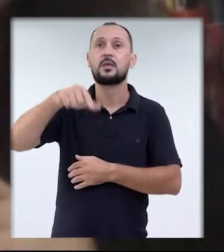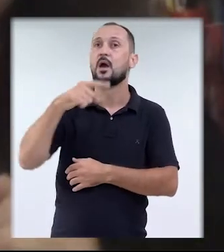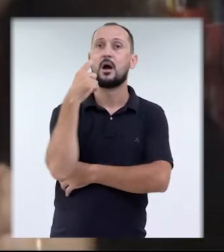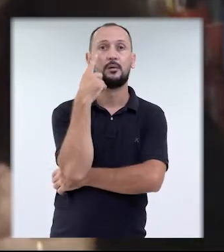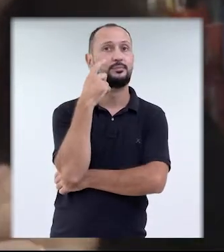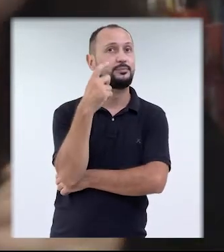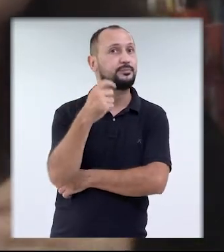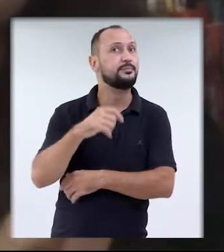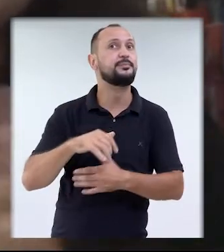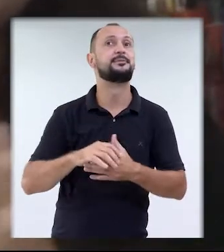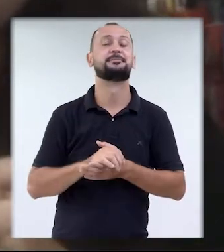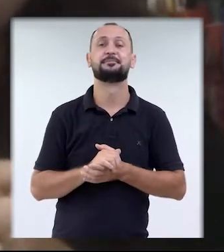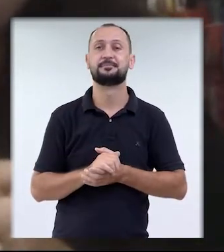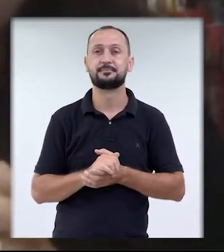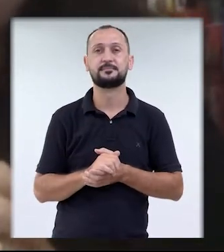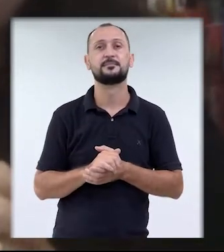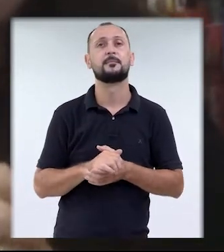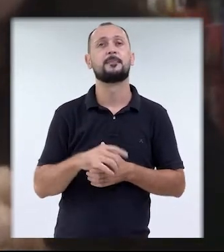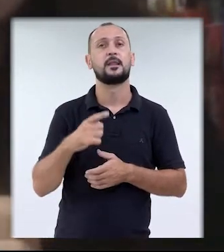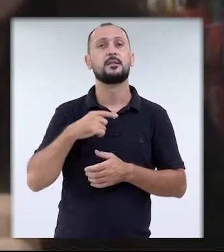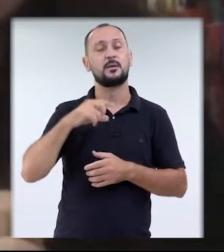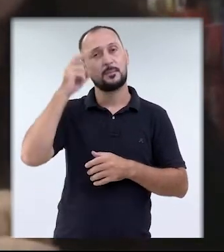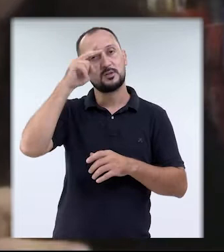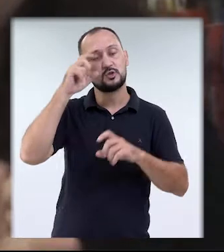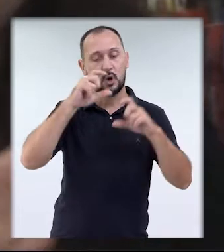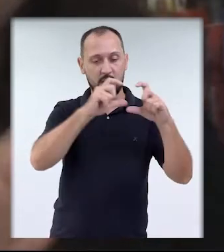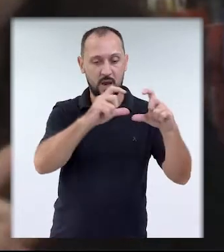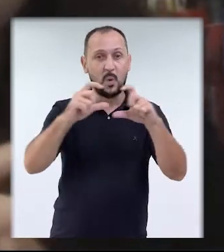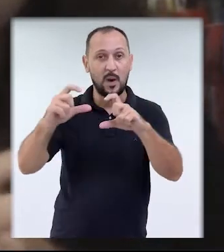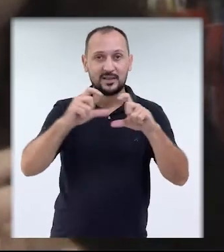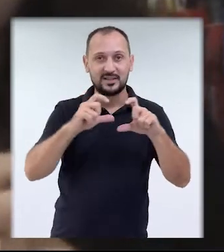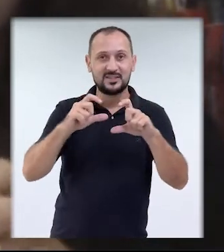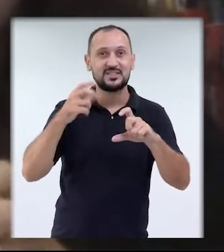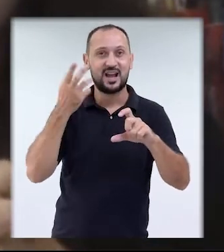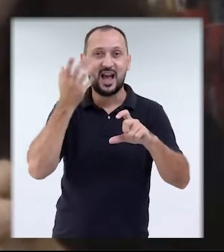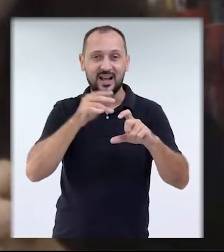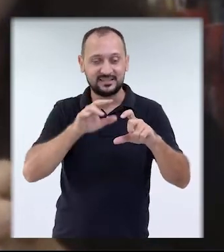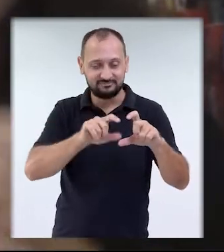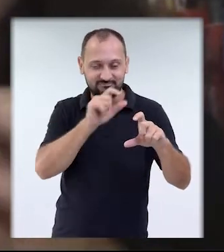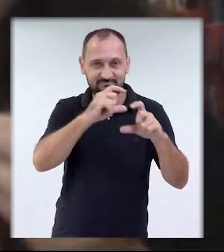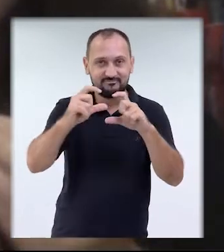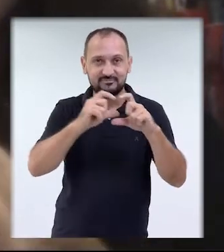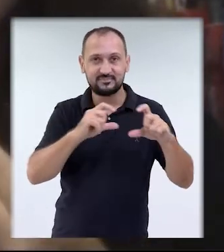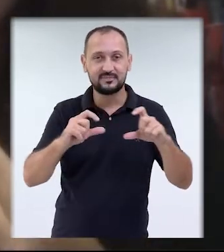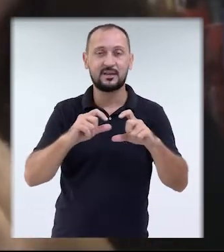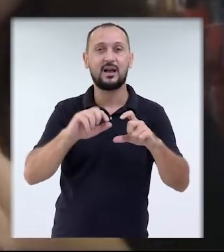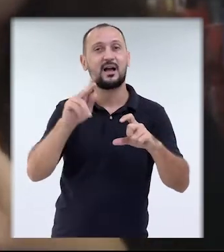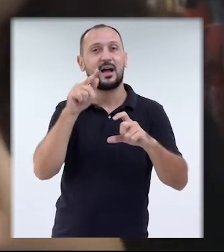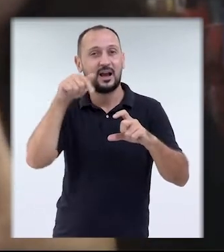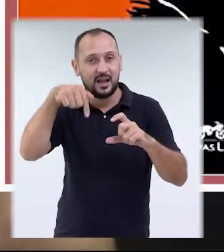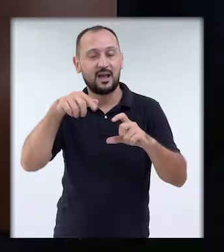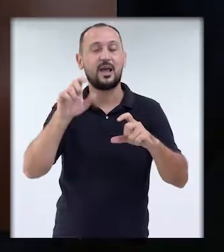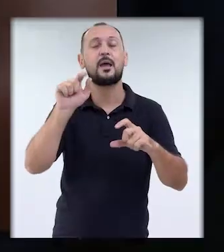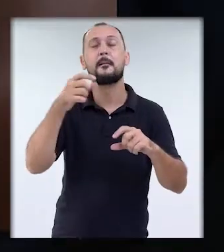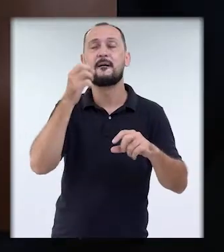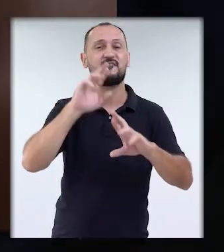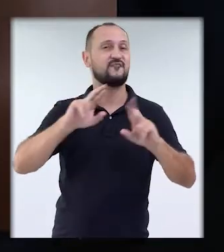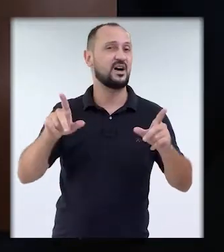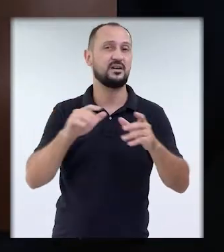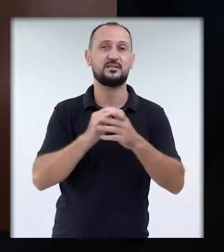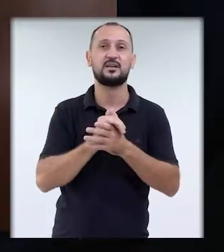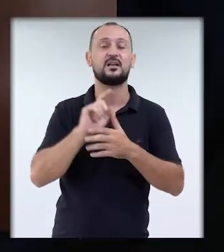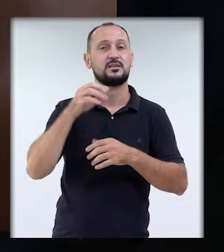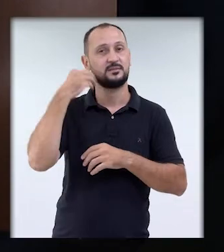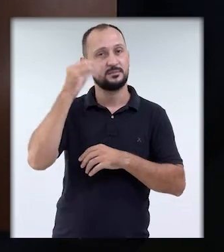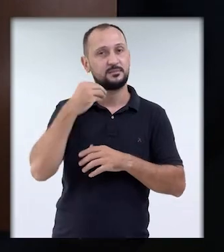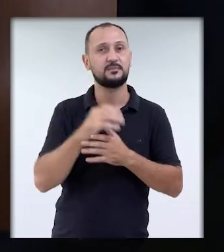é muito interessante, e por ser história em quadrinhos, é muito expressivo, né? É